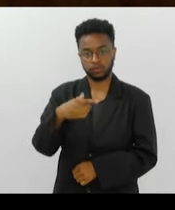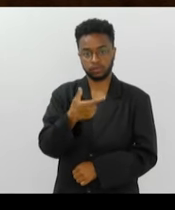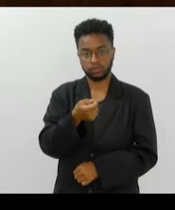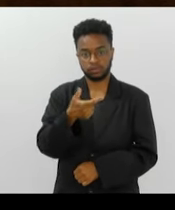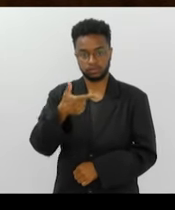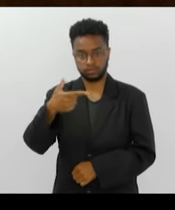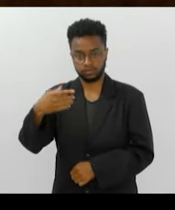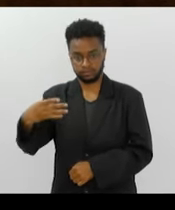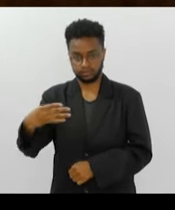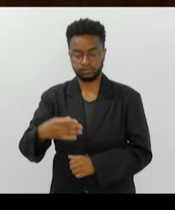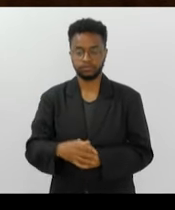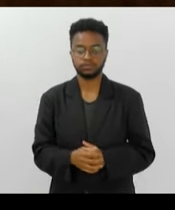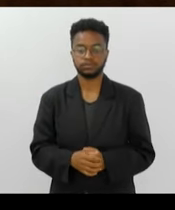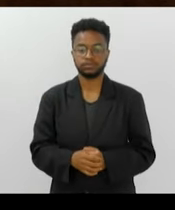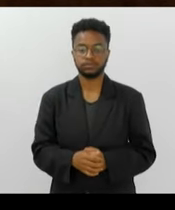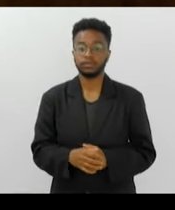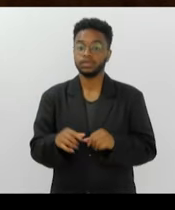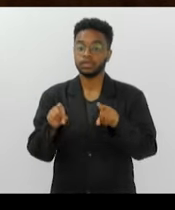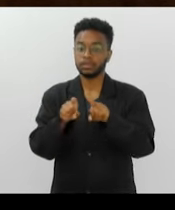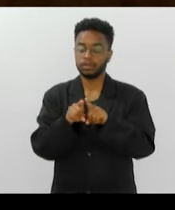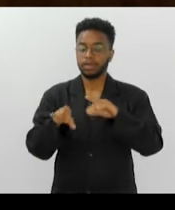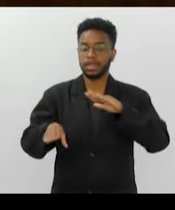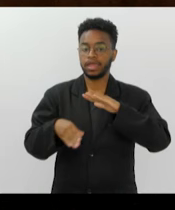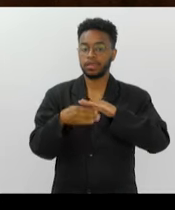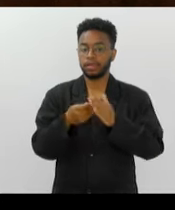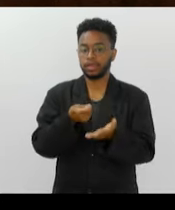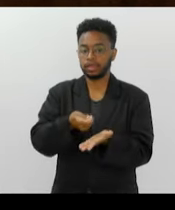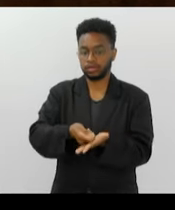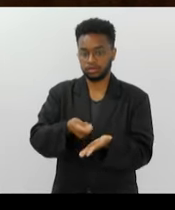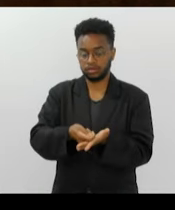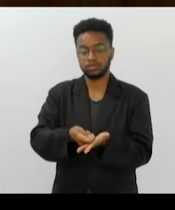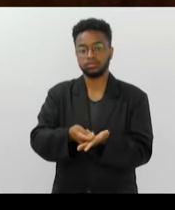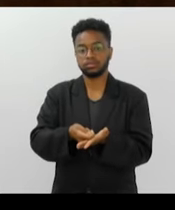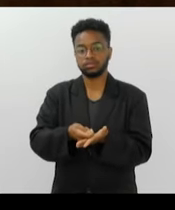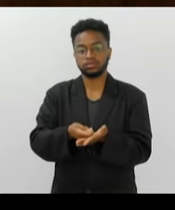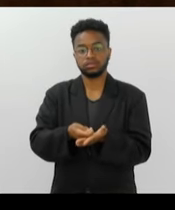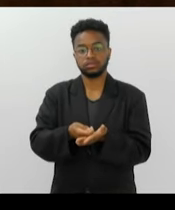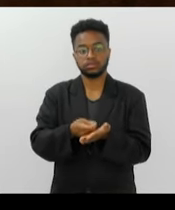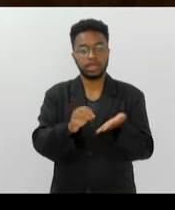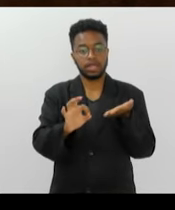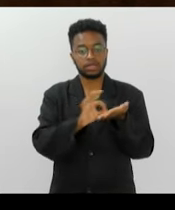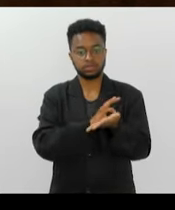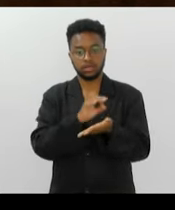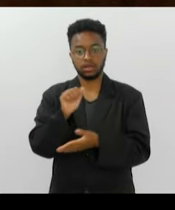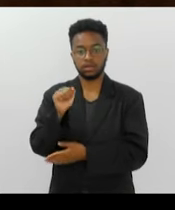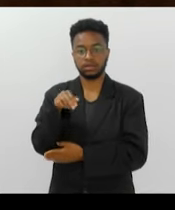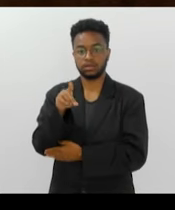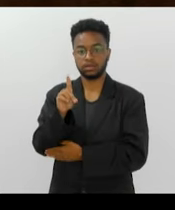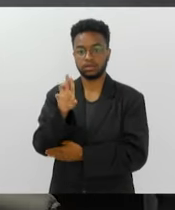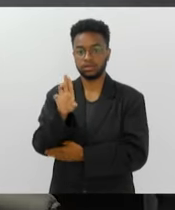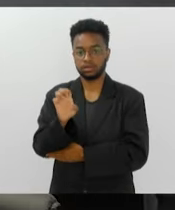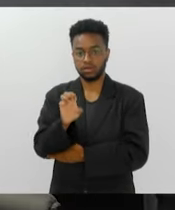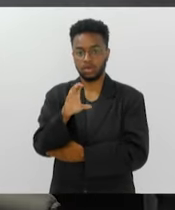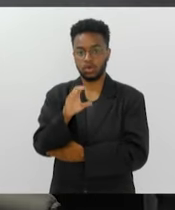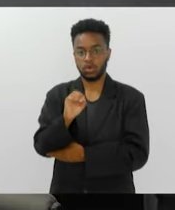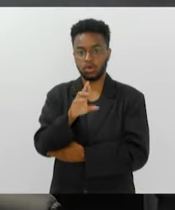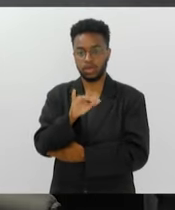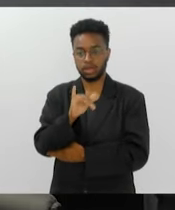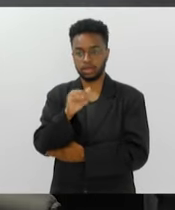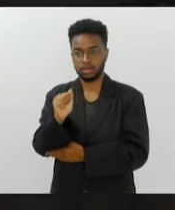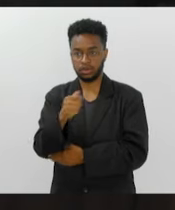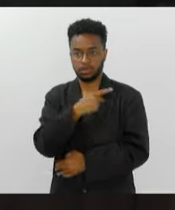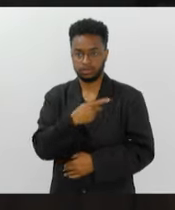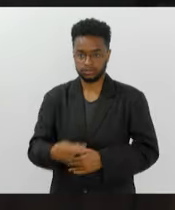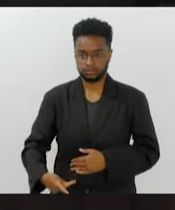24 Inclusive das emendas em positivas assinado André Correia Presidente obrigado senhor Eu que